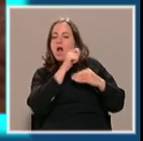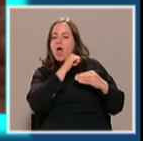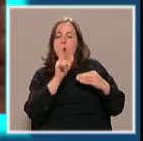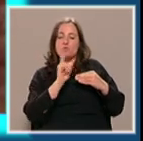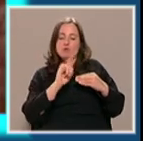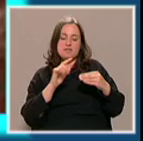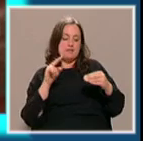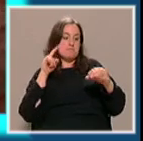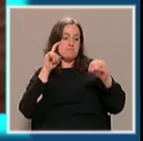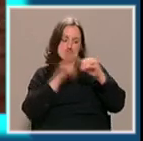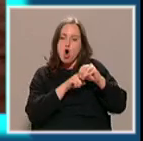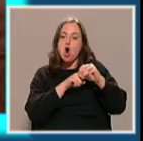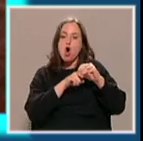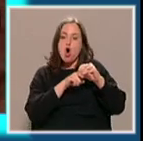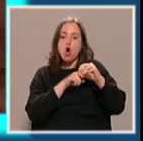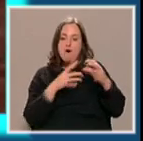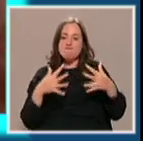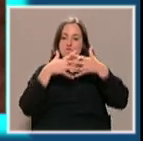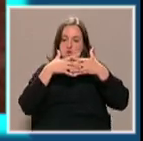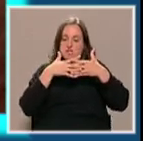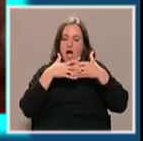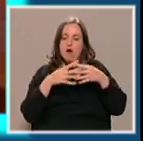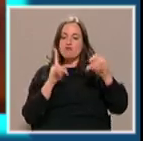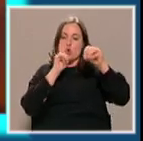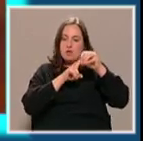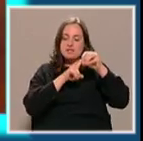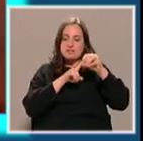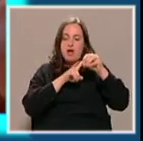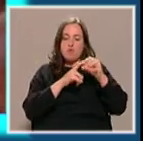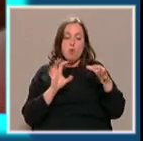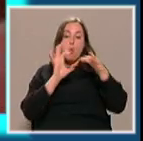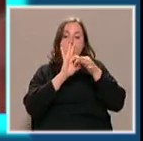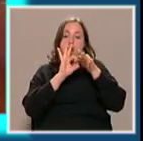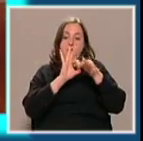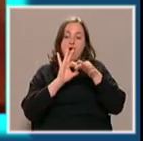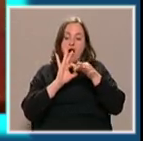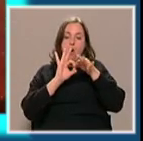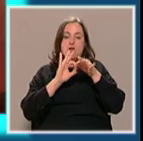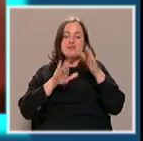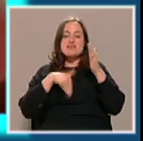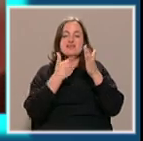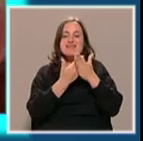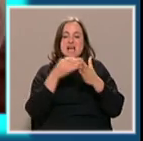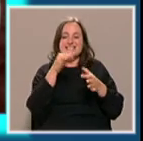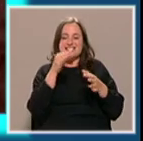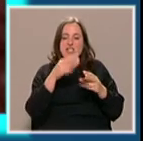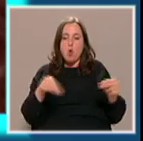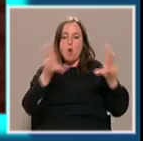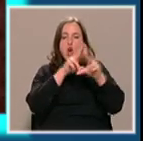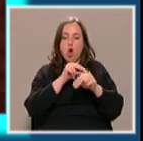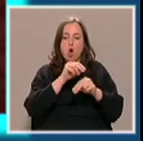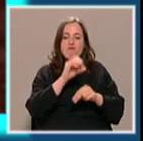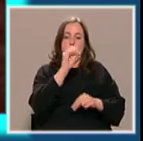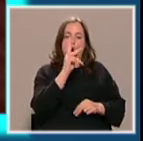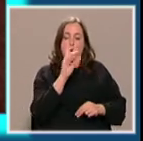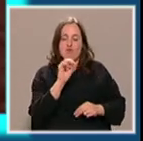das duas células sexuais, a fecundação. Dessa união tem origem uma nova célula, o ovo